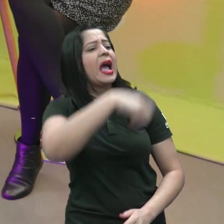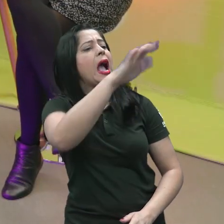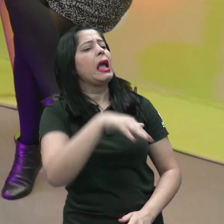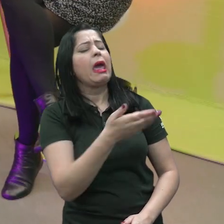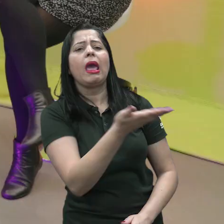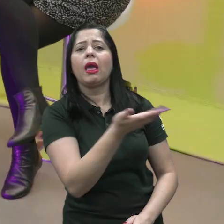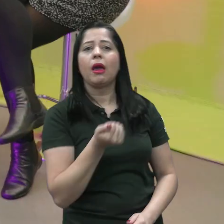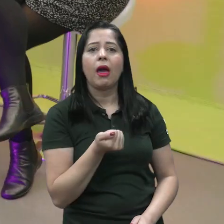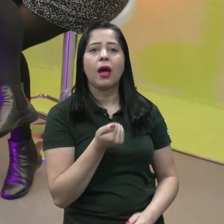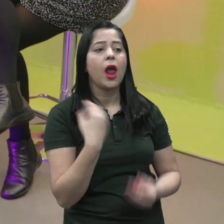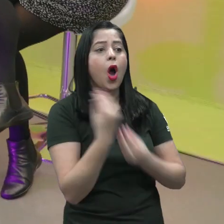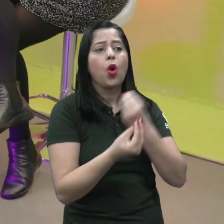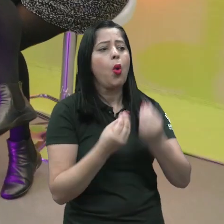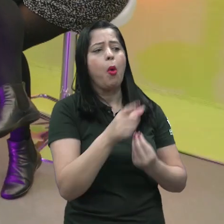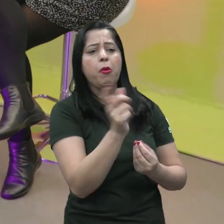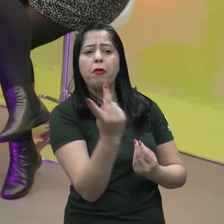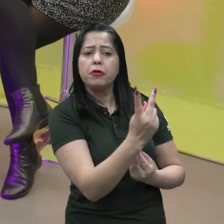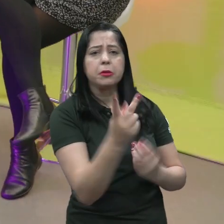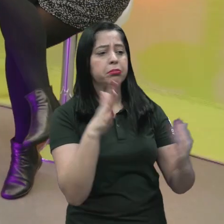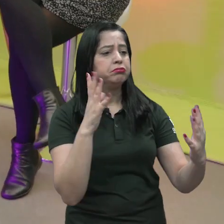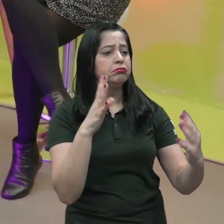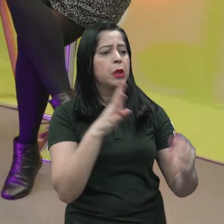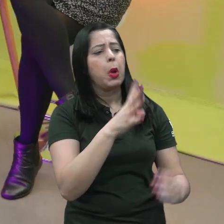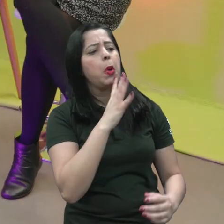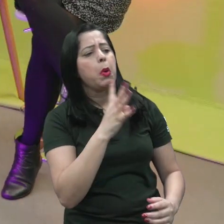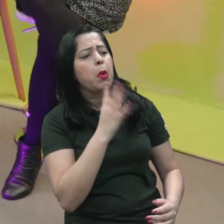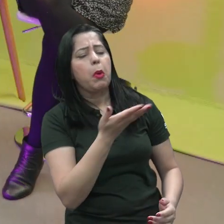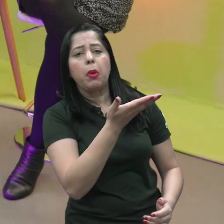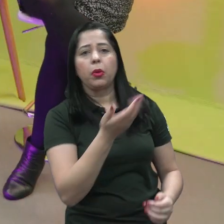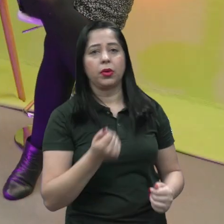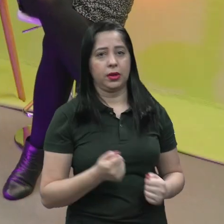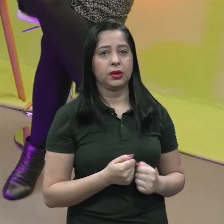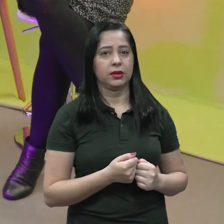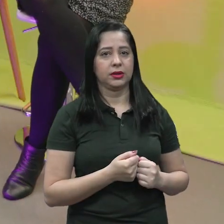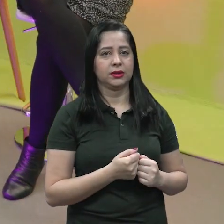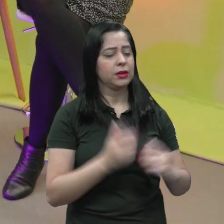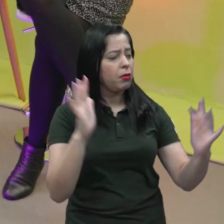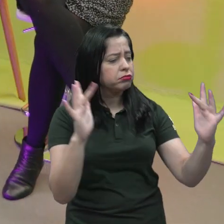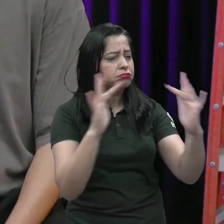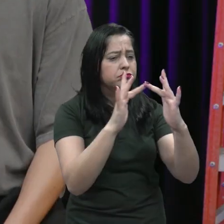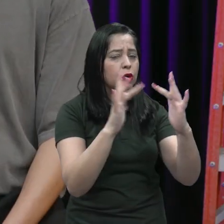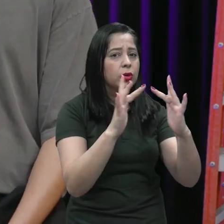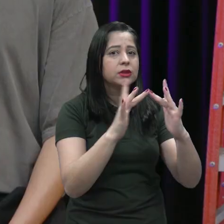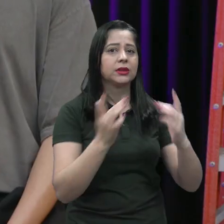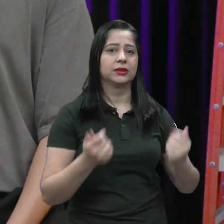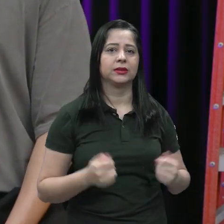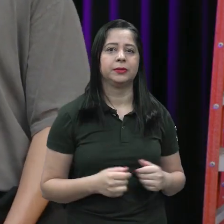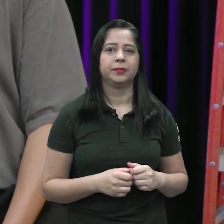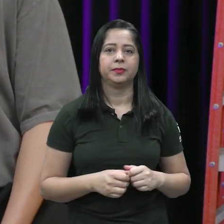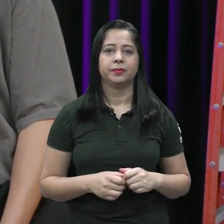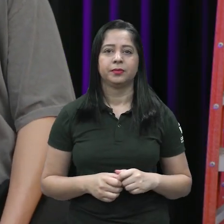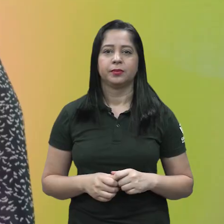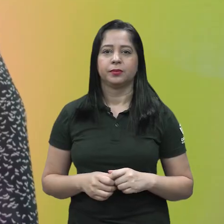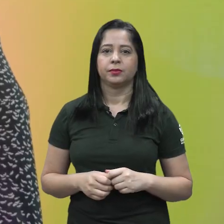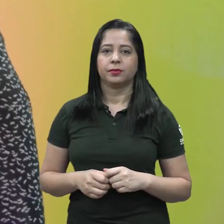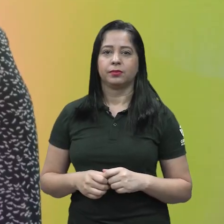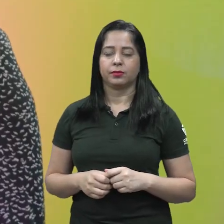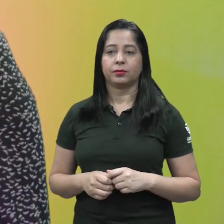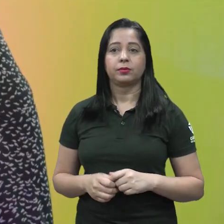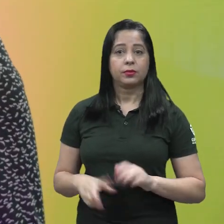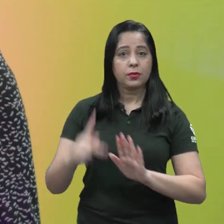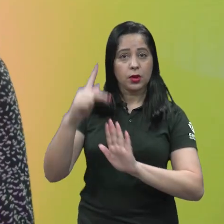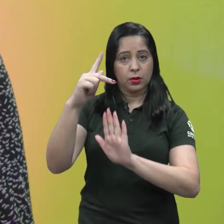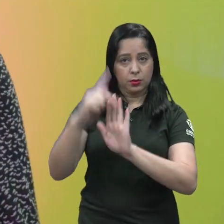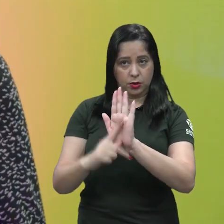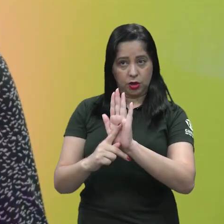das Dores, né? Como é que vocês se conheceram até chegar a esse livro, né, esse projeto? O